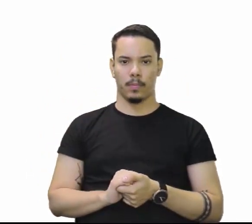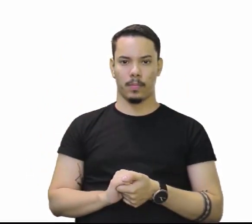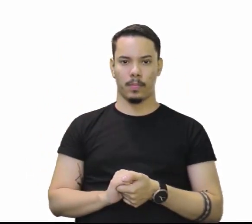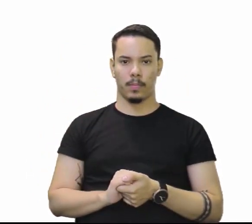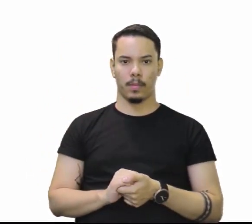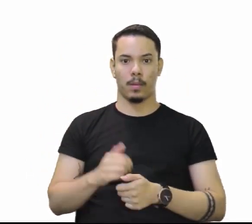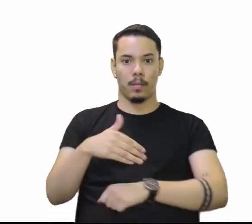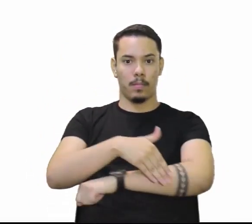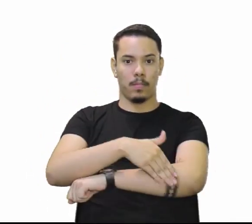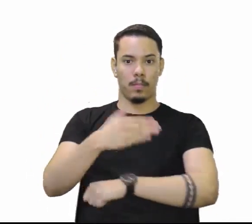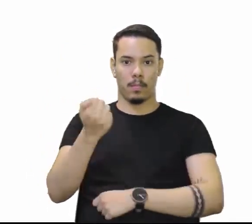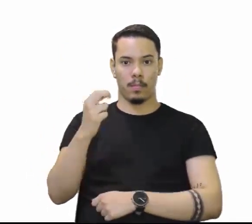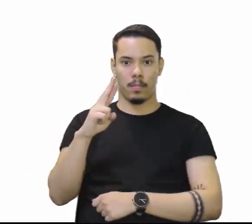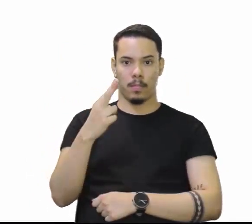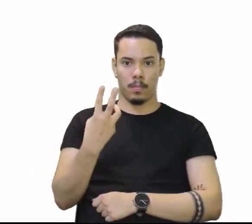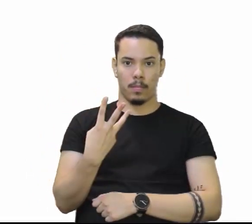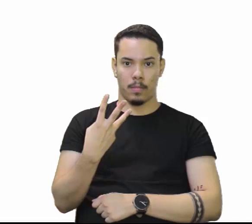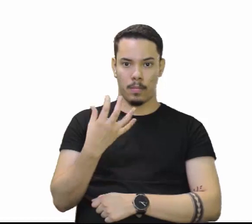rodovia 364,